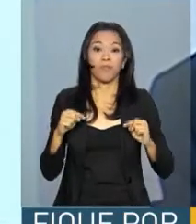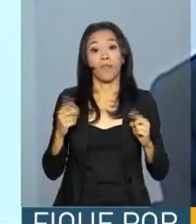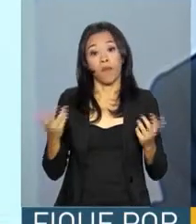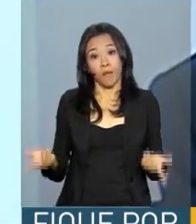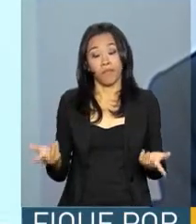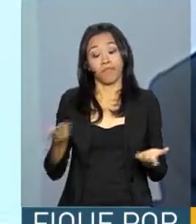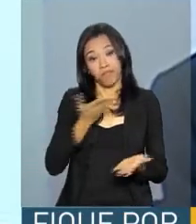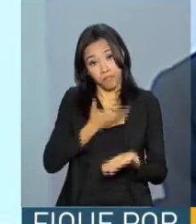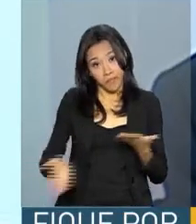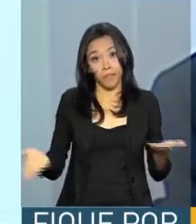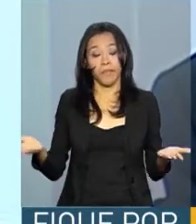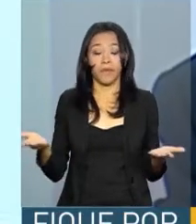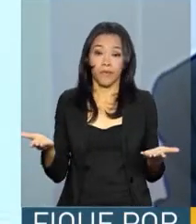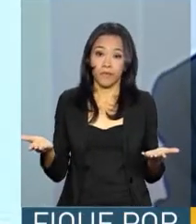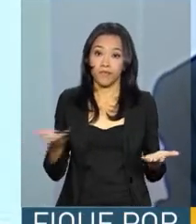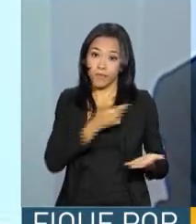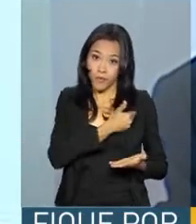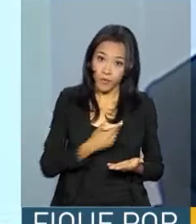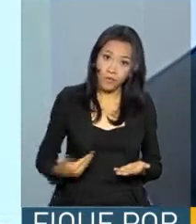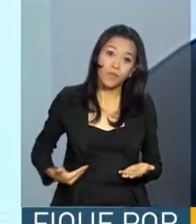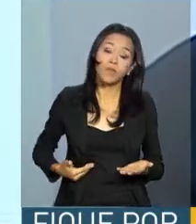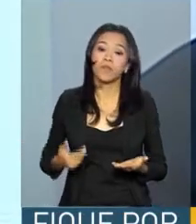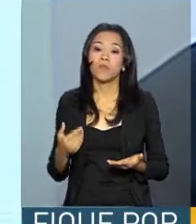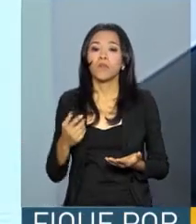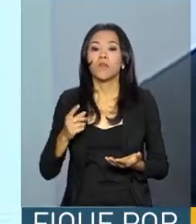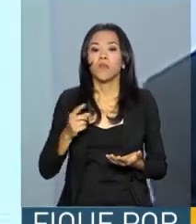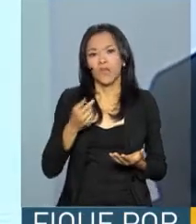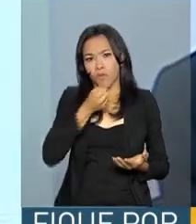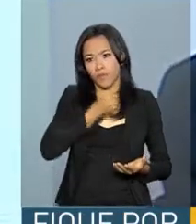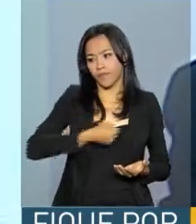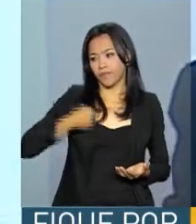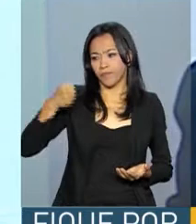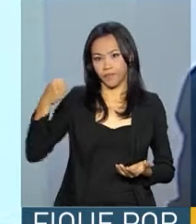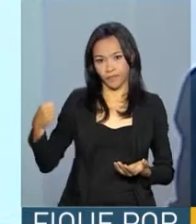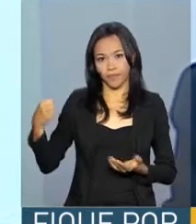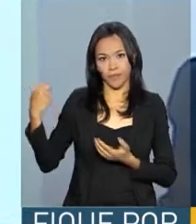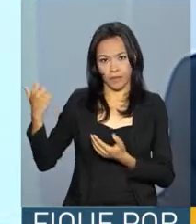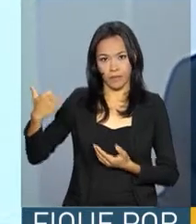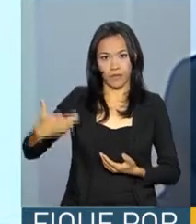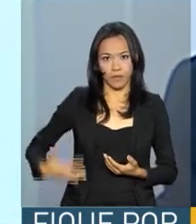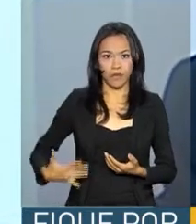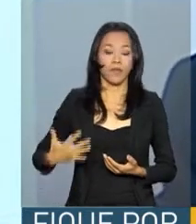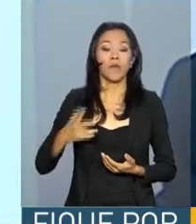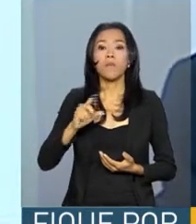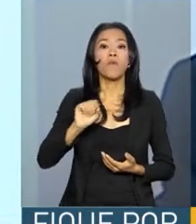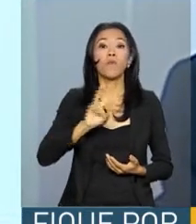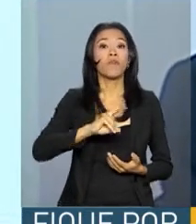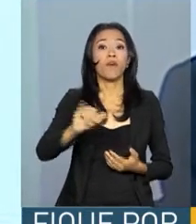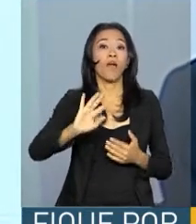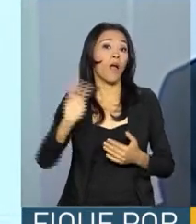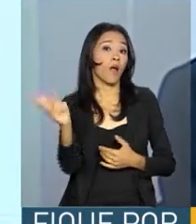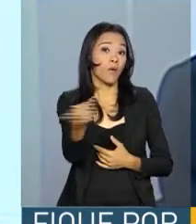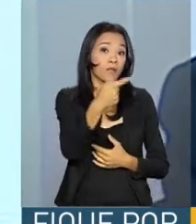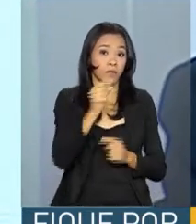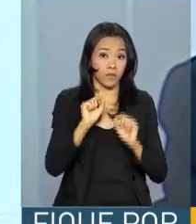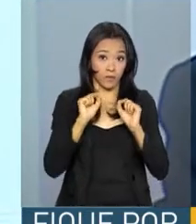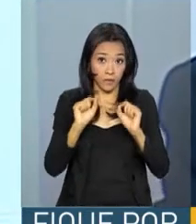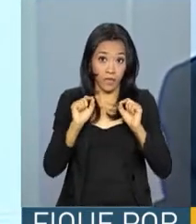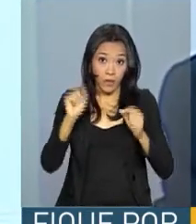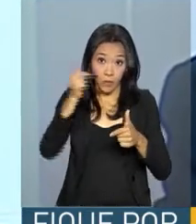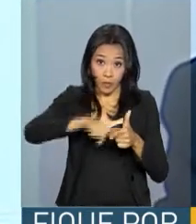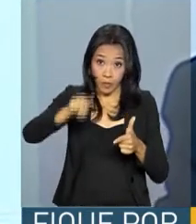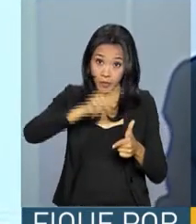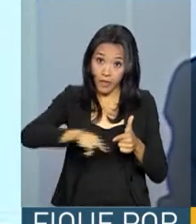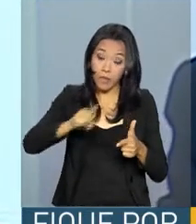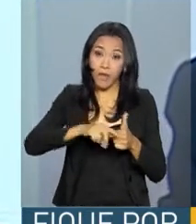até simbolicamente, porque as notícias... Eu vou passar para o Meirelles, mas, na verdade, o que vai acontecer é o seguinte, o problema é a